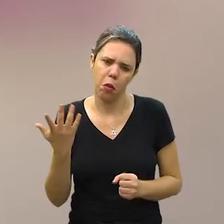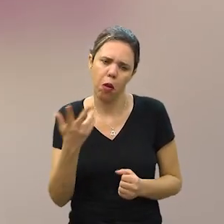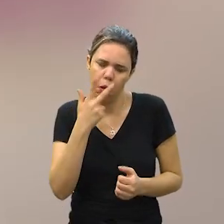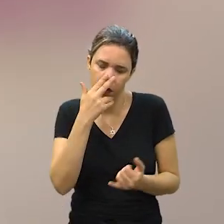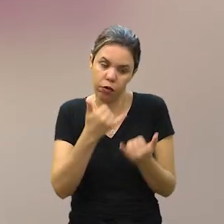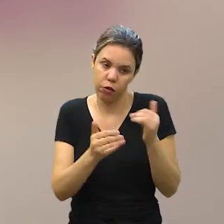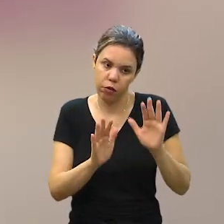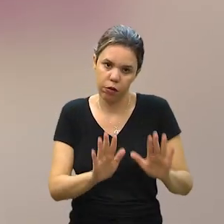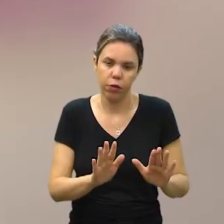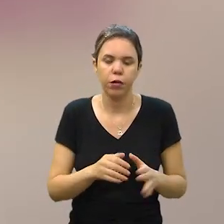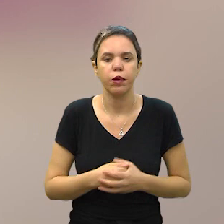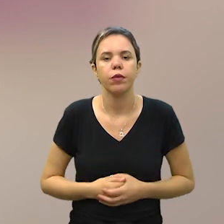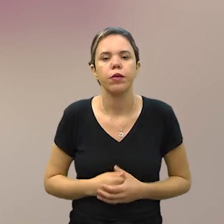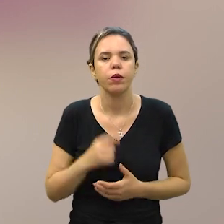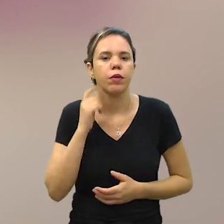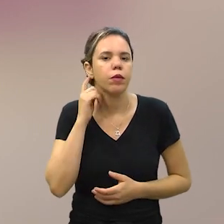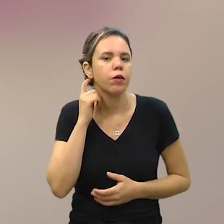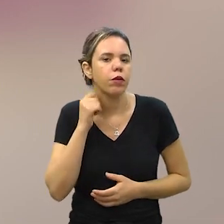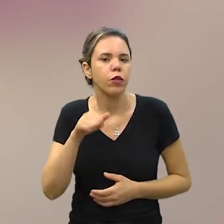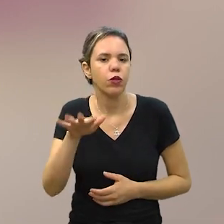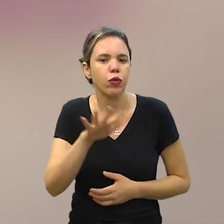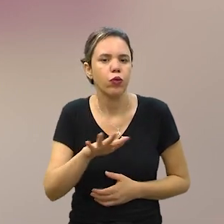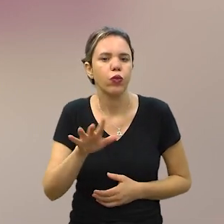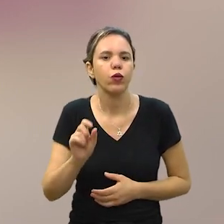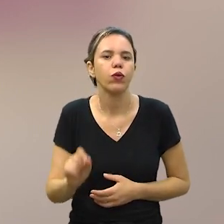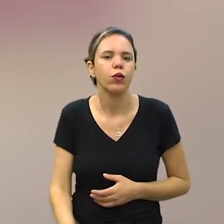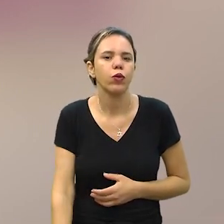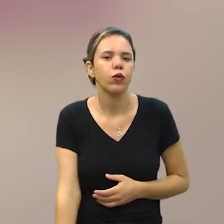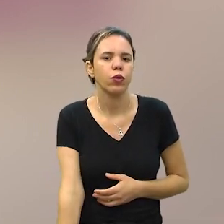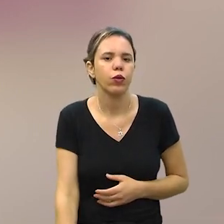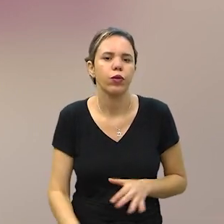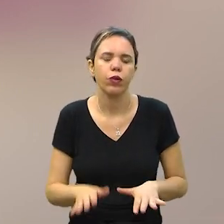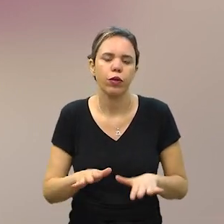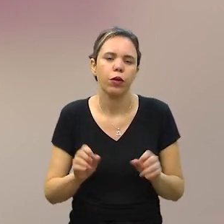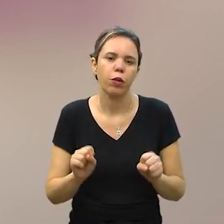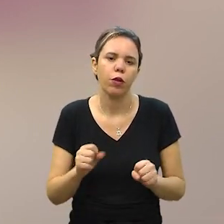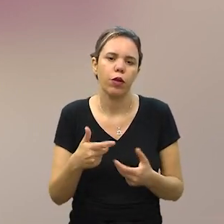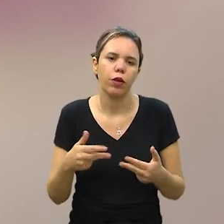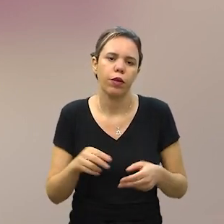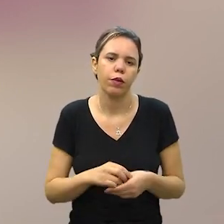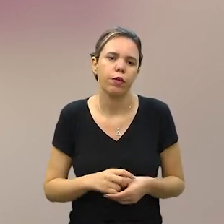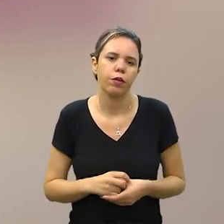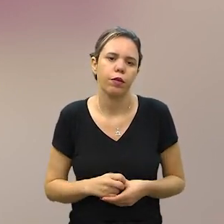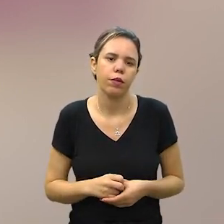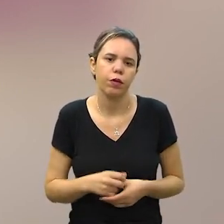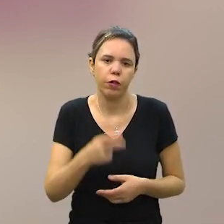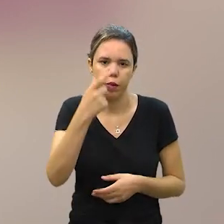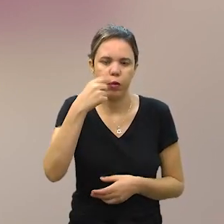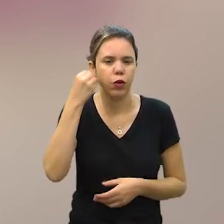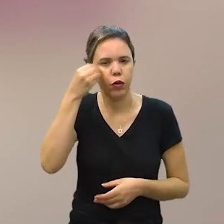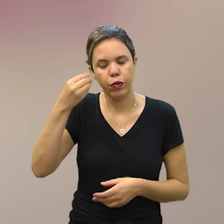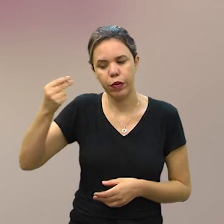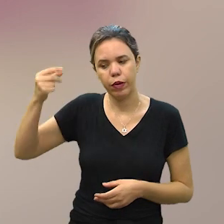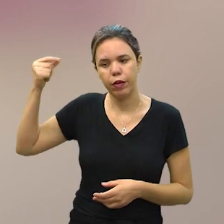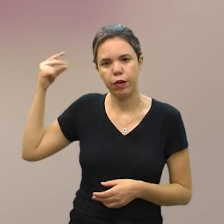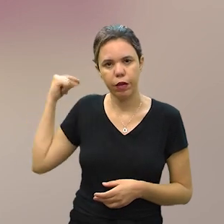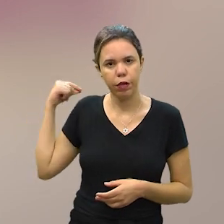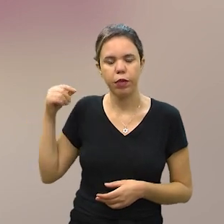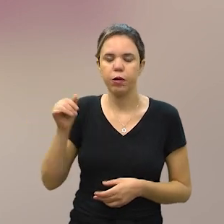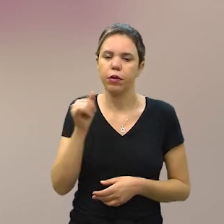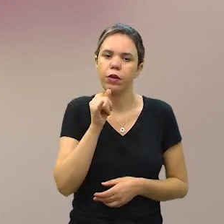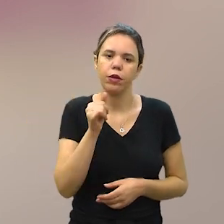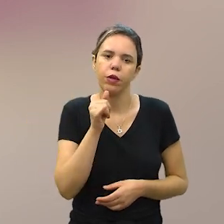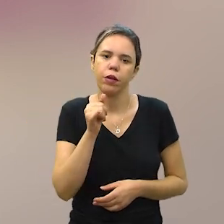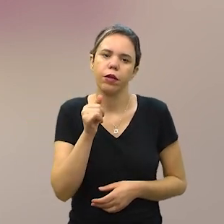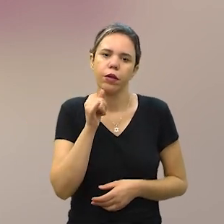estar relacionado, mas no geral, às vezes pode ser algo que ela vivenciou há muito tempo,